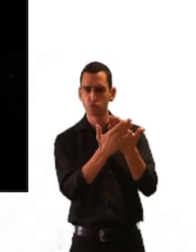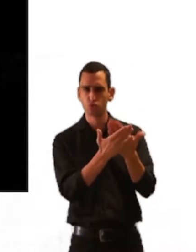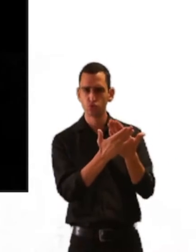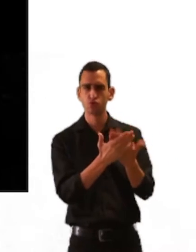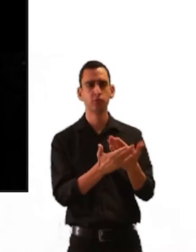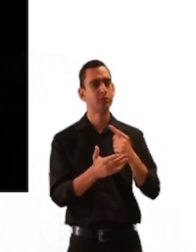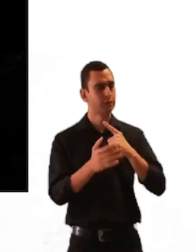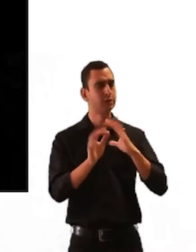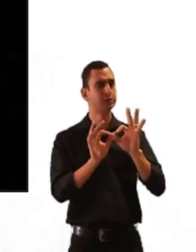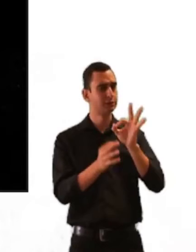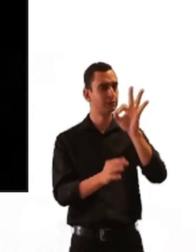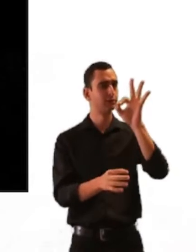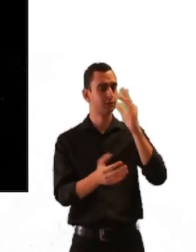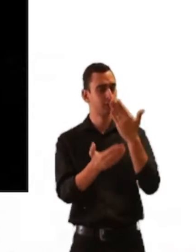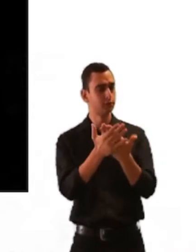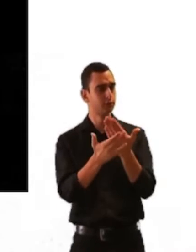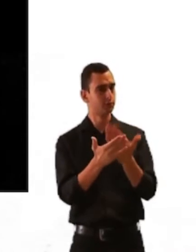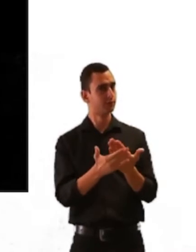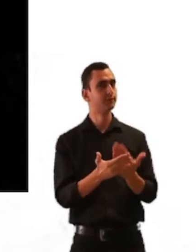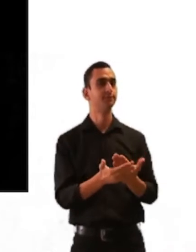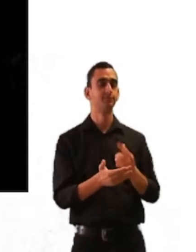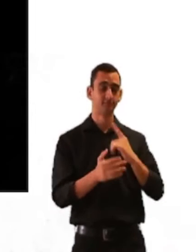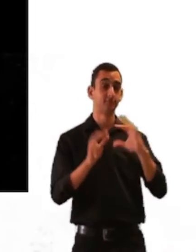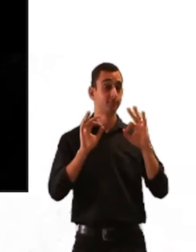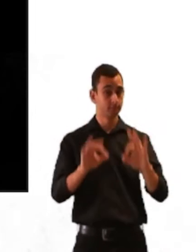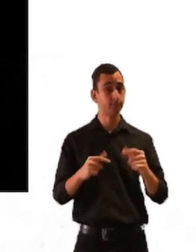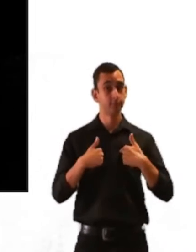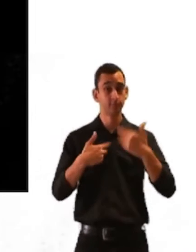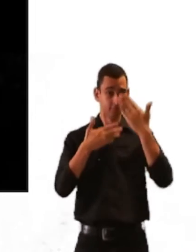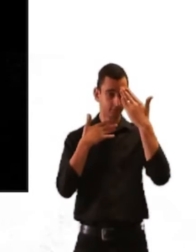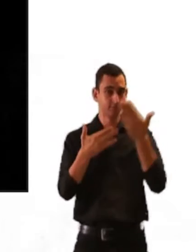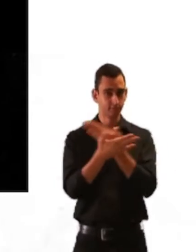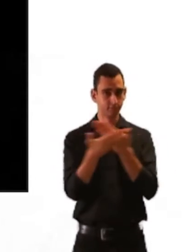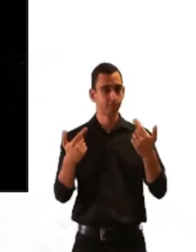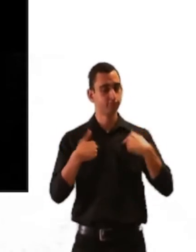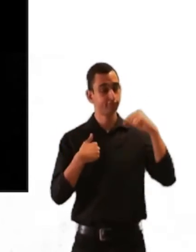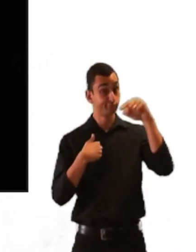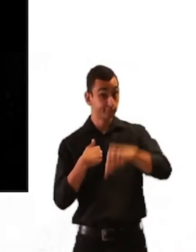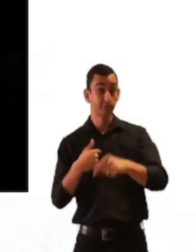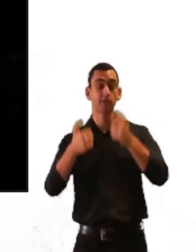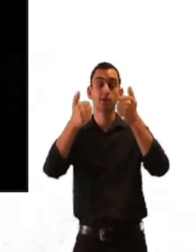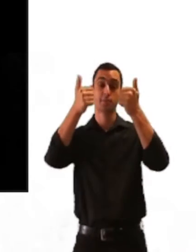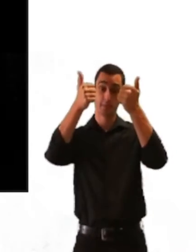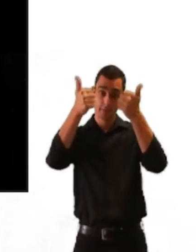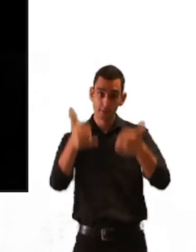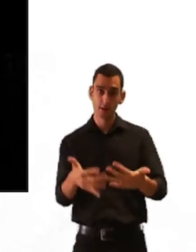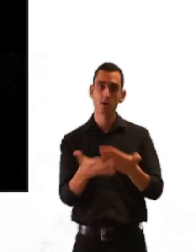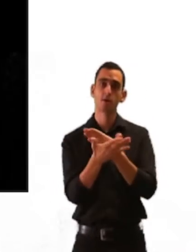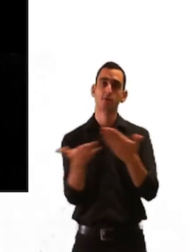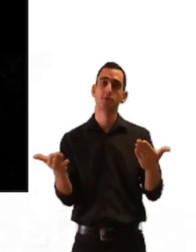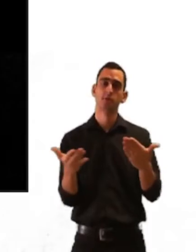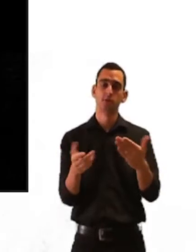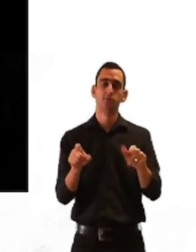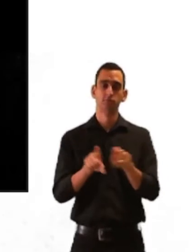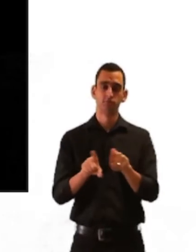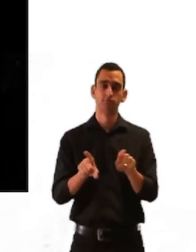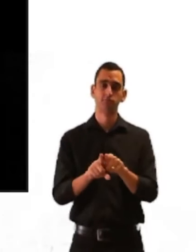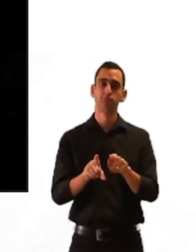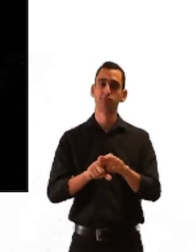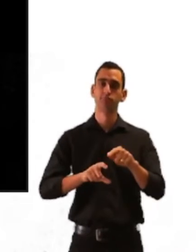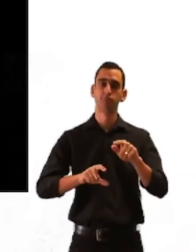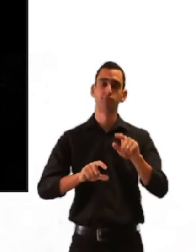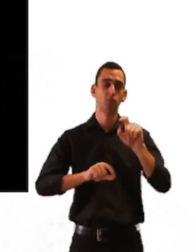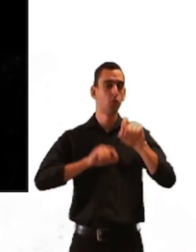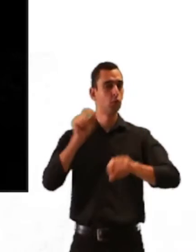muita coisa mais para estudar, né? Mas eu agradeço aí pela oportunidade de poder divulgar essa ideia, né?